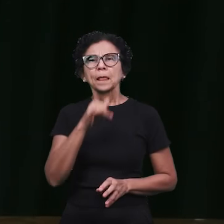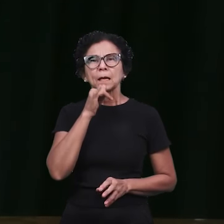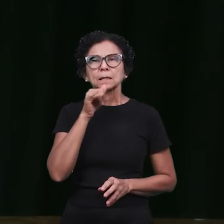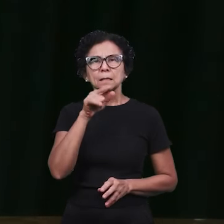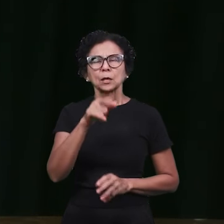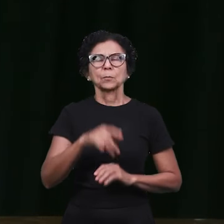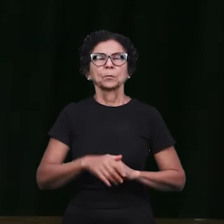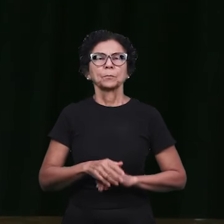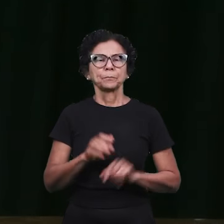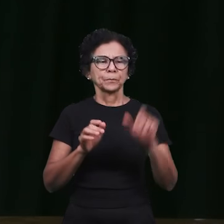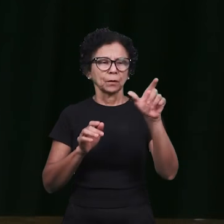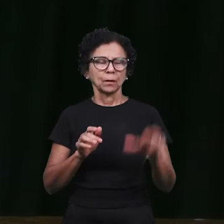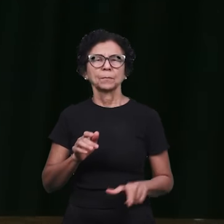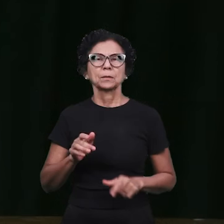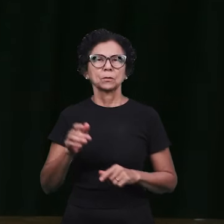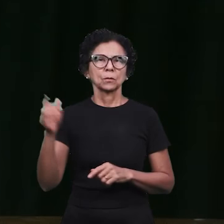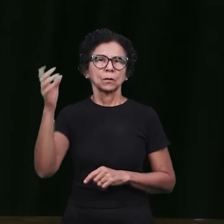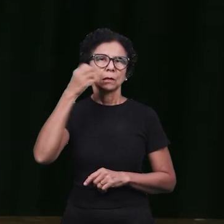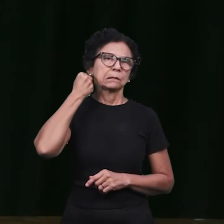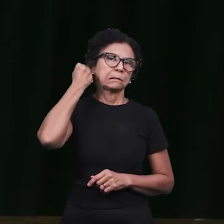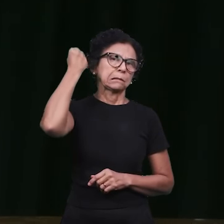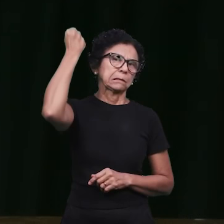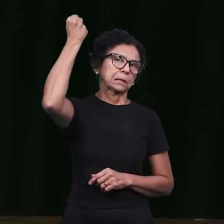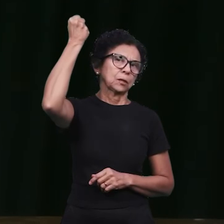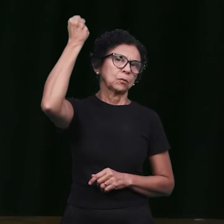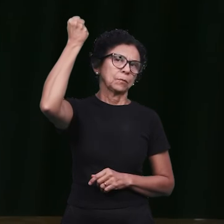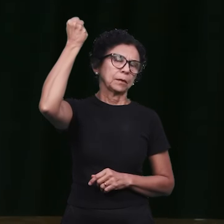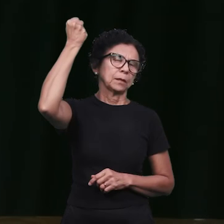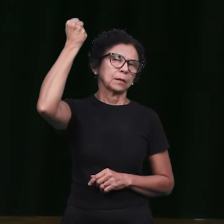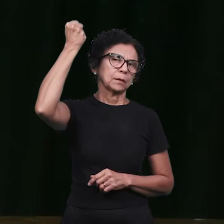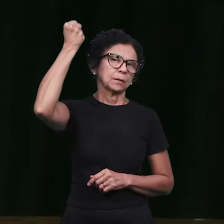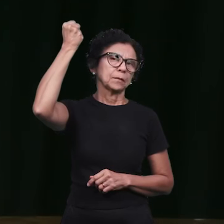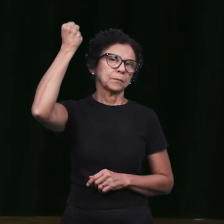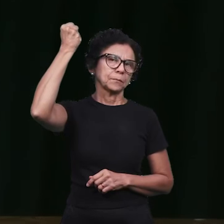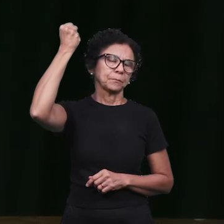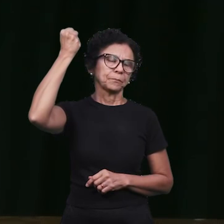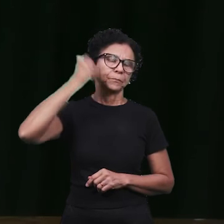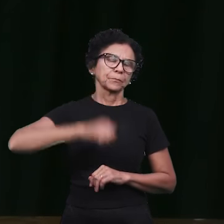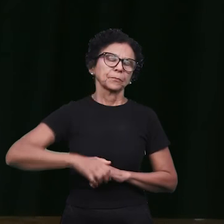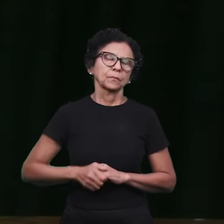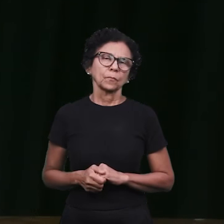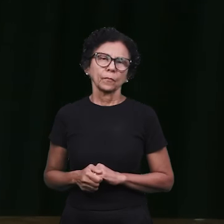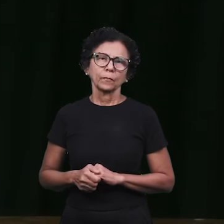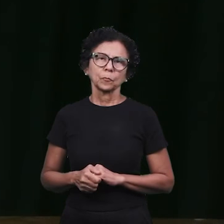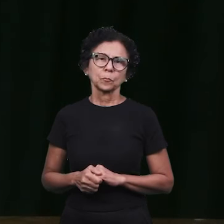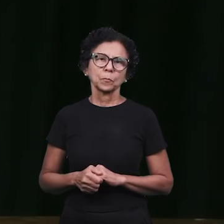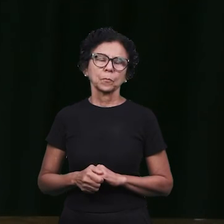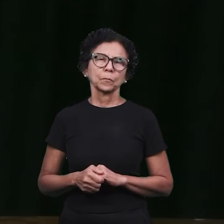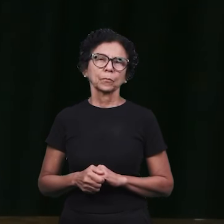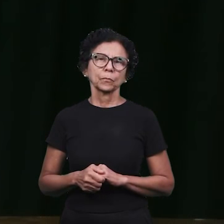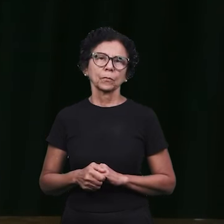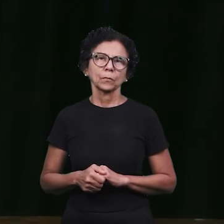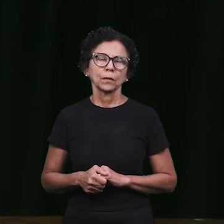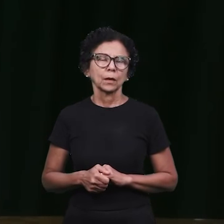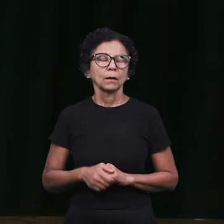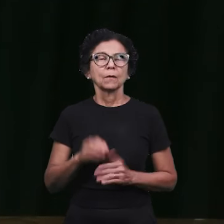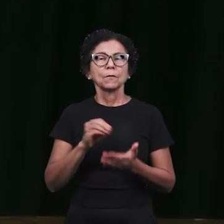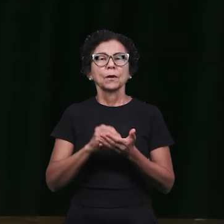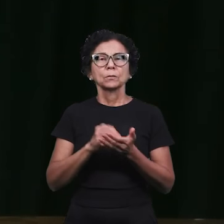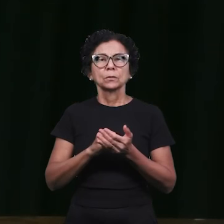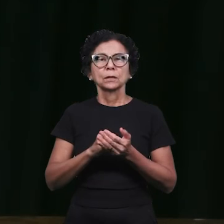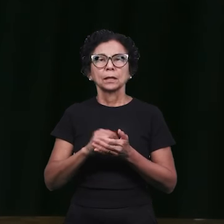pessoa, a união do corpo com a cabeça, ela se faz com duas coisas. Primeiro, pelo sangue e o